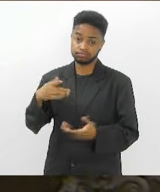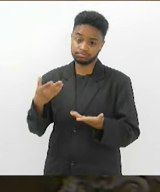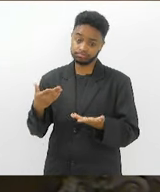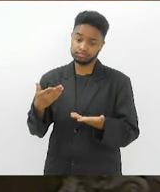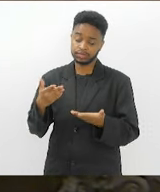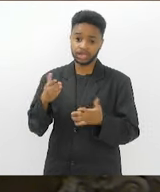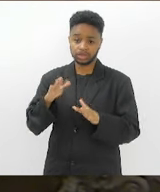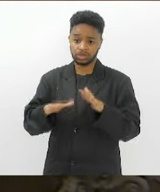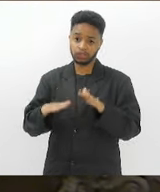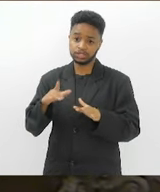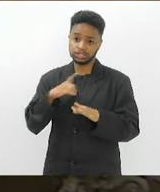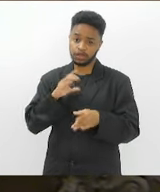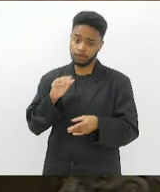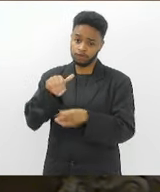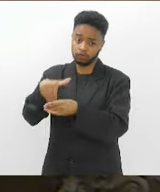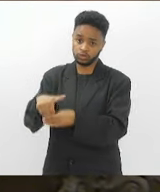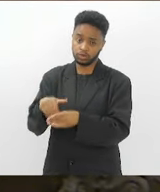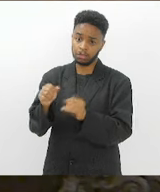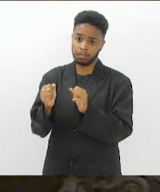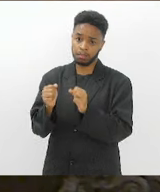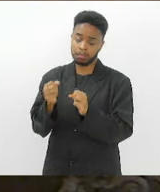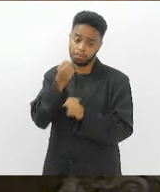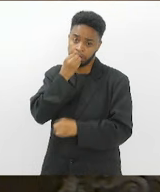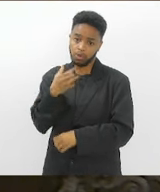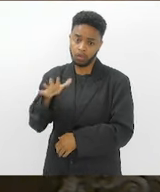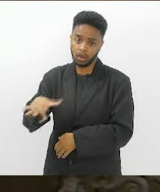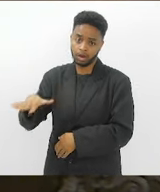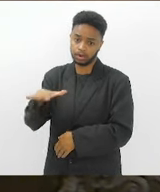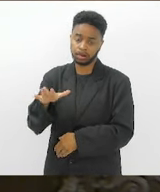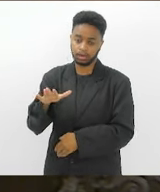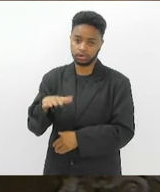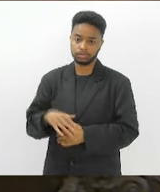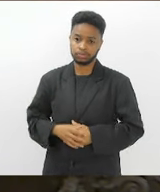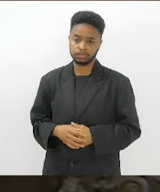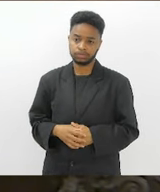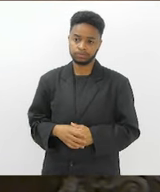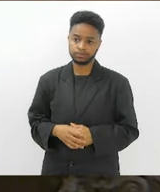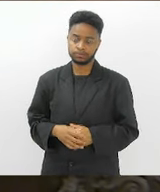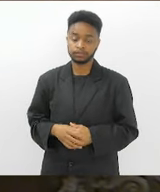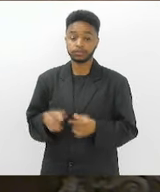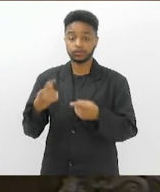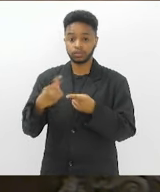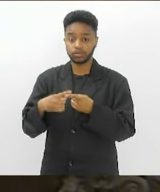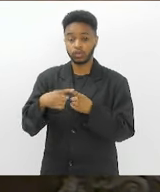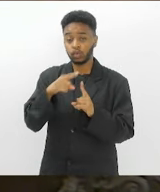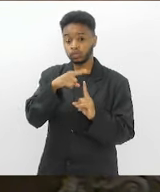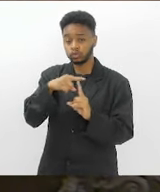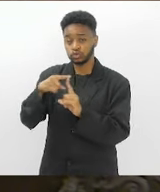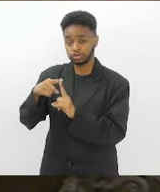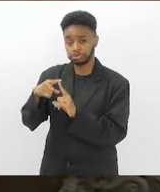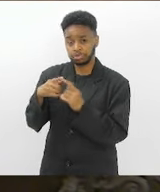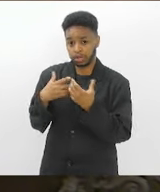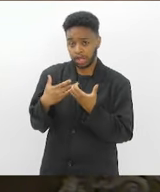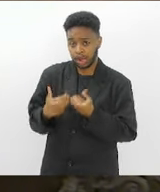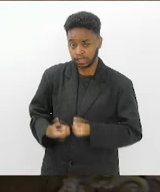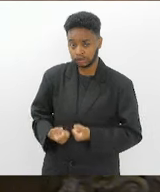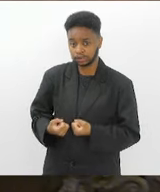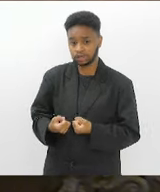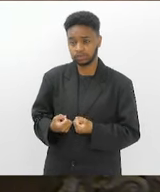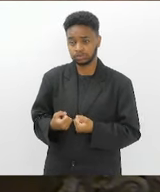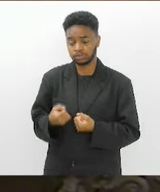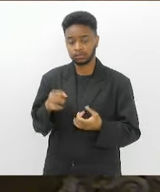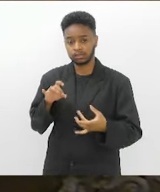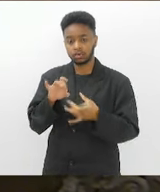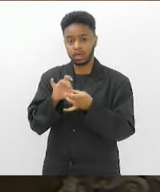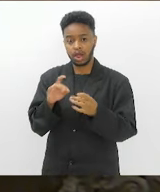tenha uma boa votação naquele reduto eleitoral. Esse tipo de conformismo com o que ocorre no